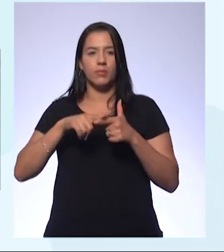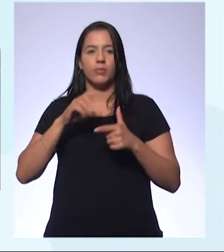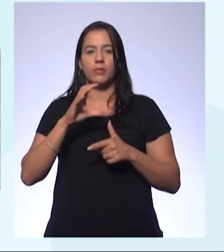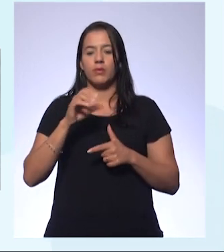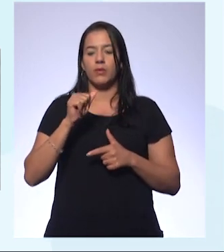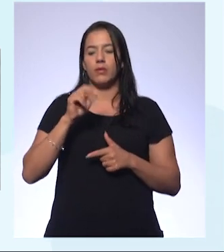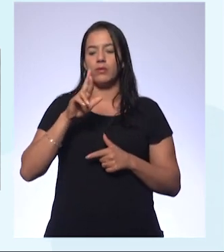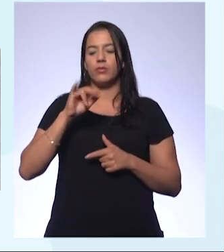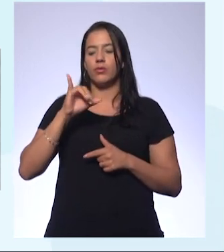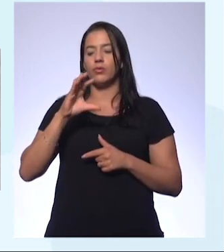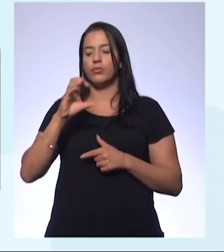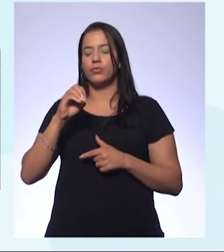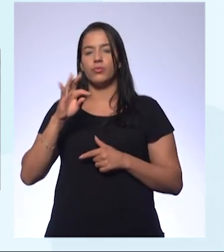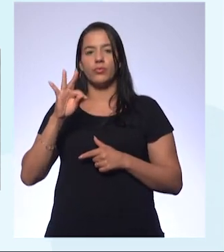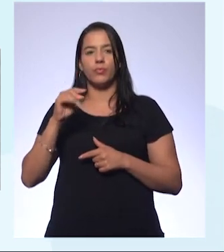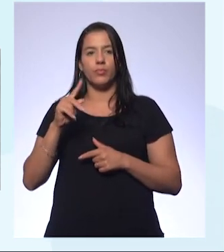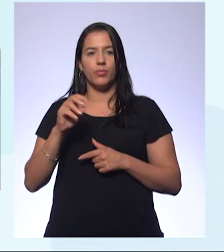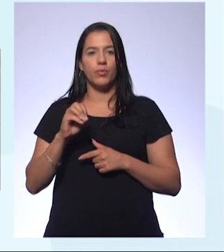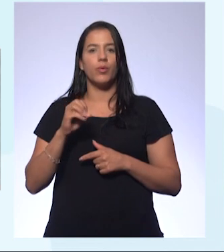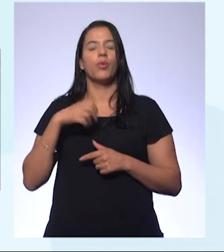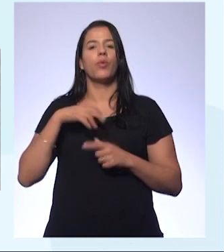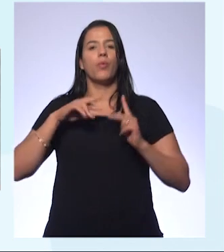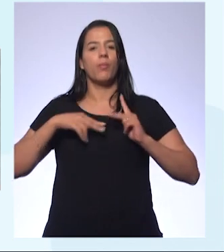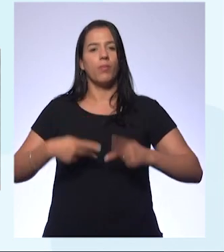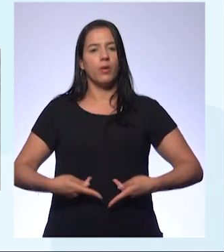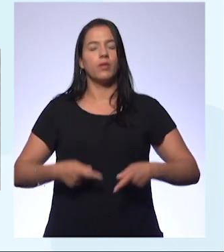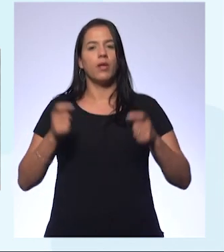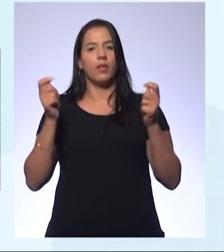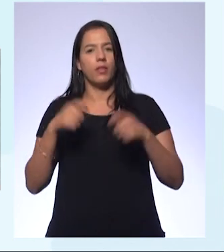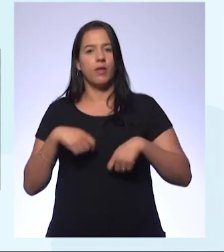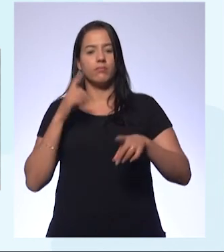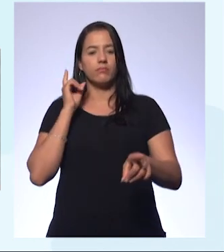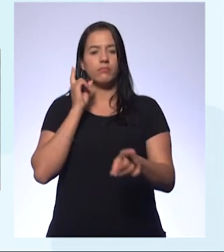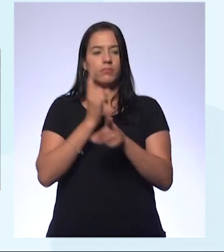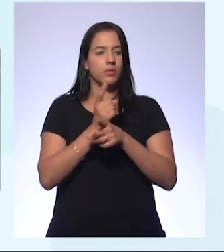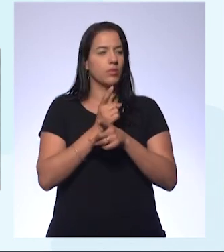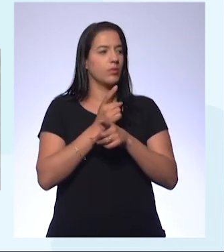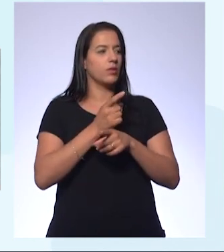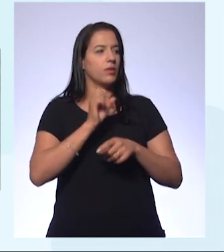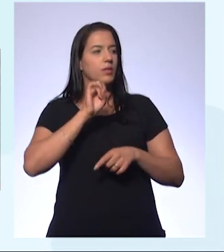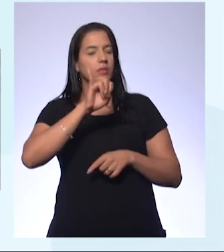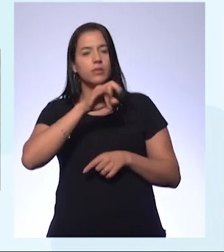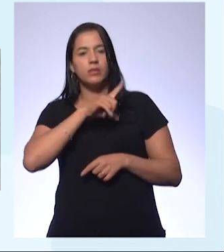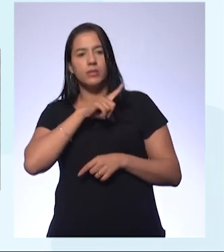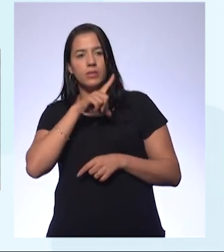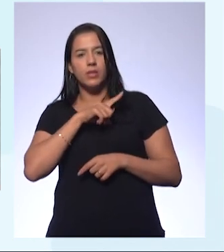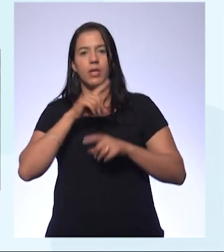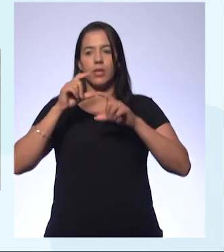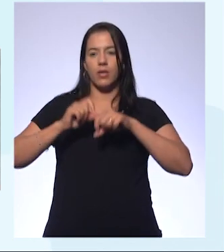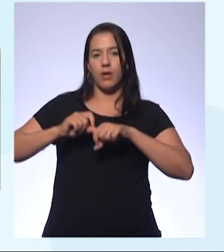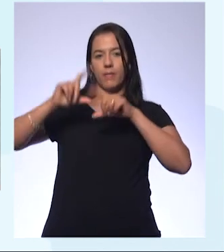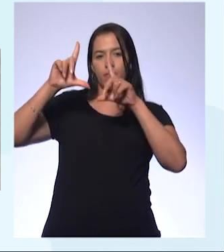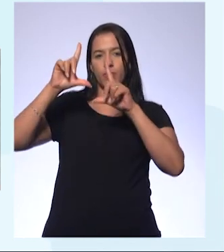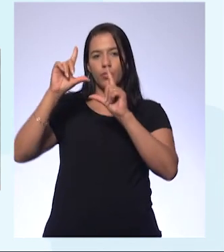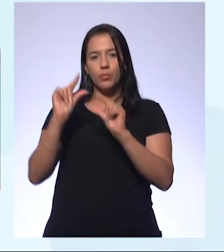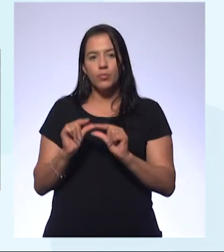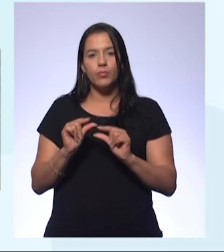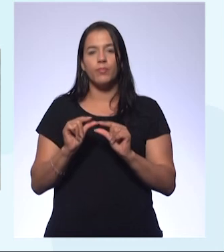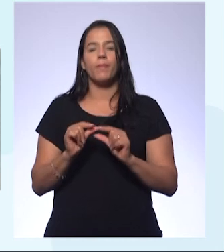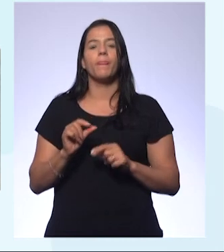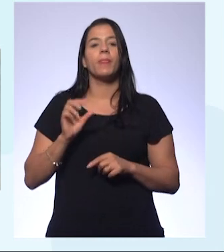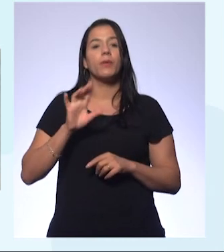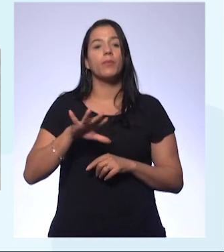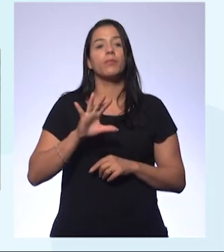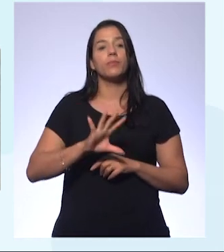cariótipo humano? Então, nesse teste, a gente consegue observar se tem um cromossomo a mais, tem um cromossomo a menos. Né? E nesse caso aqui, quando o